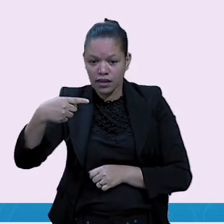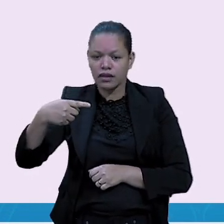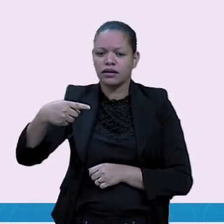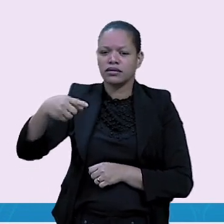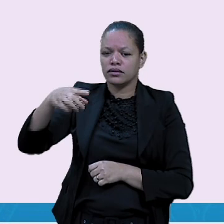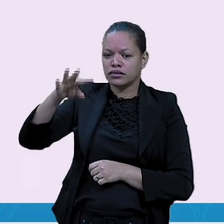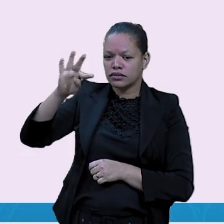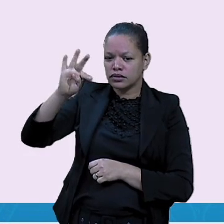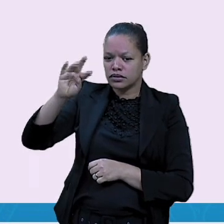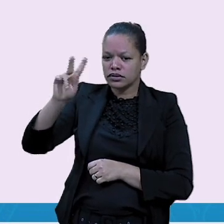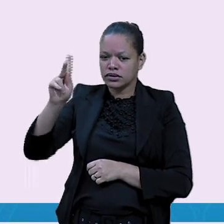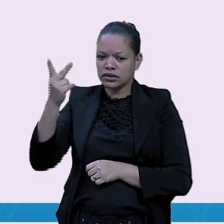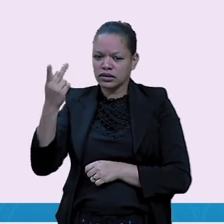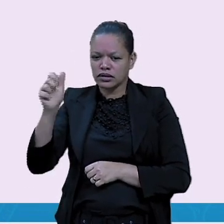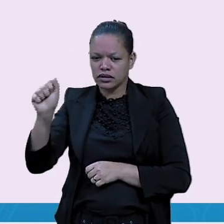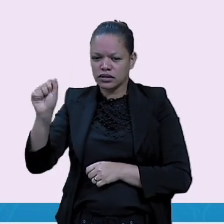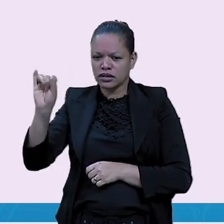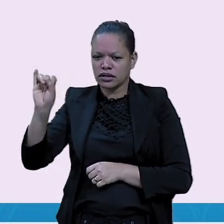154.